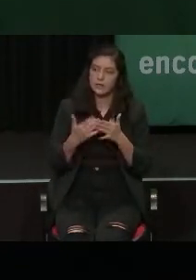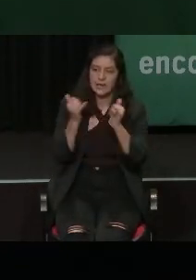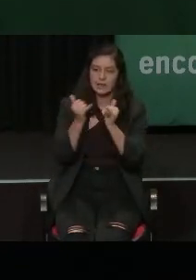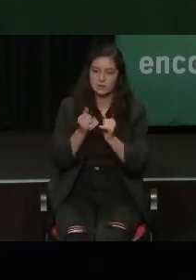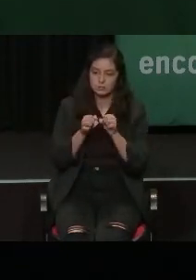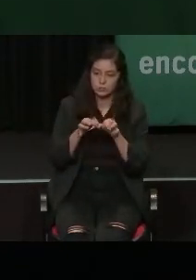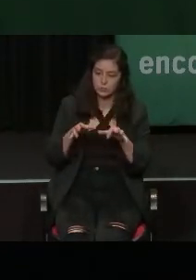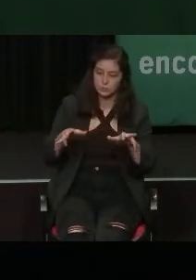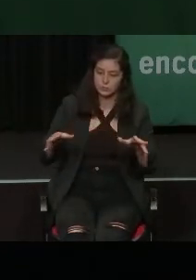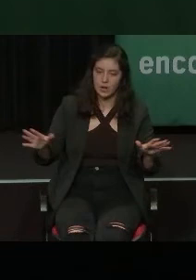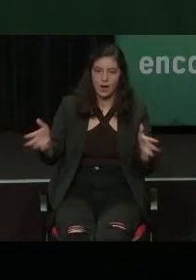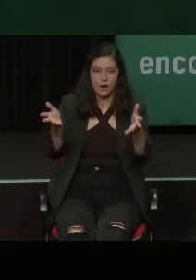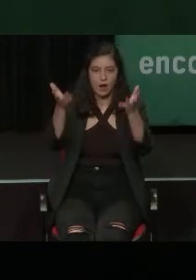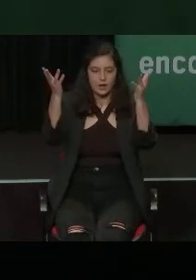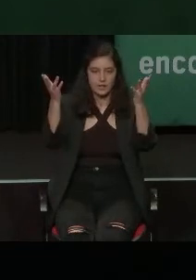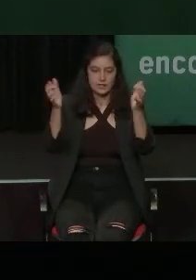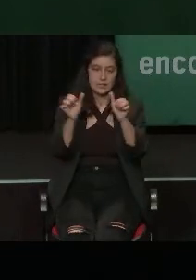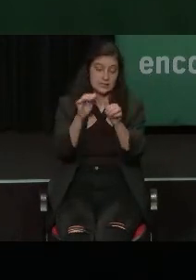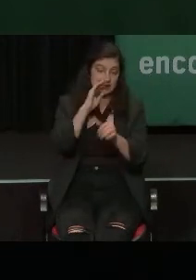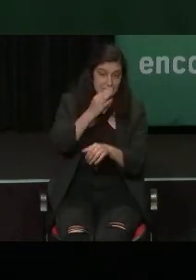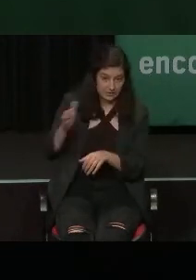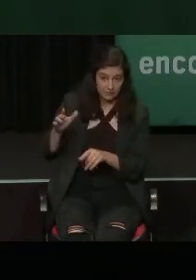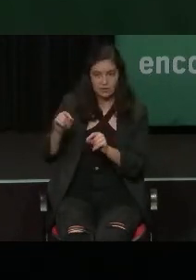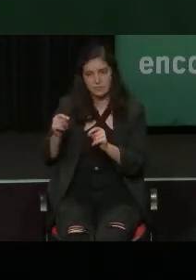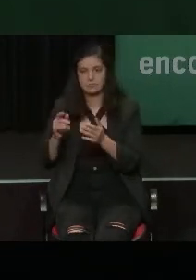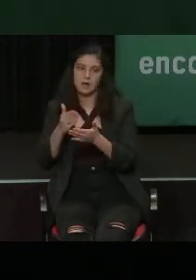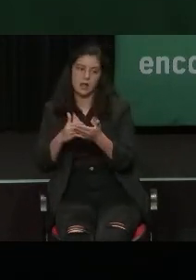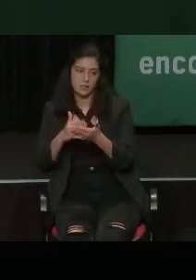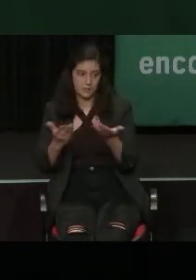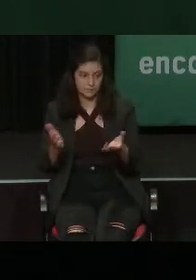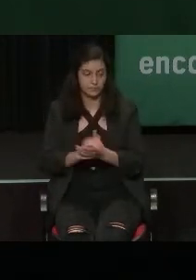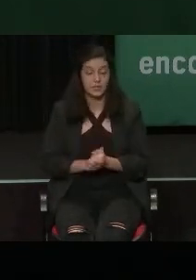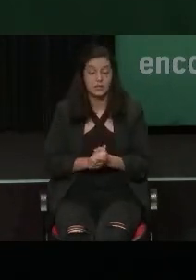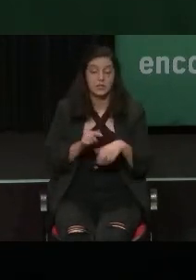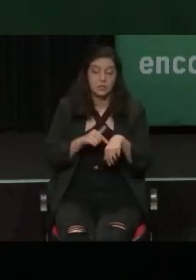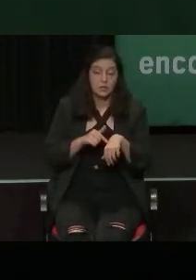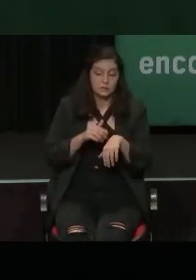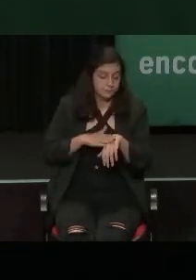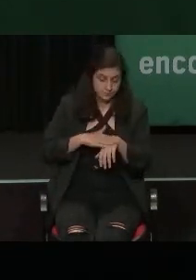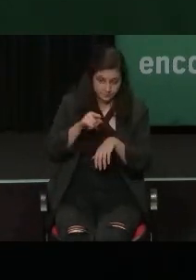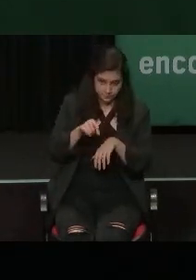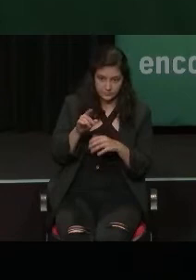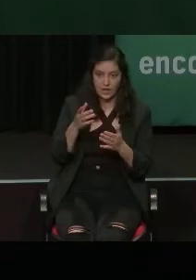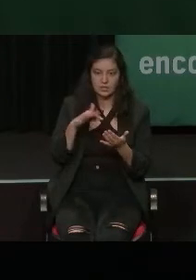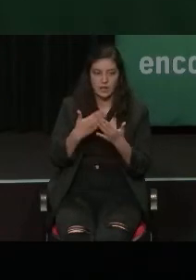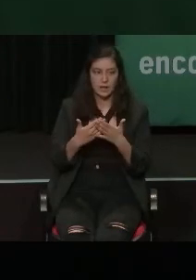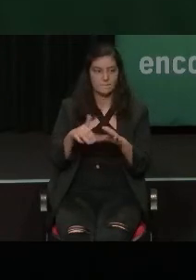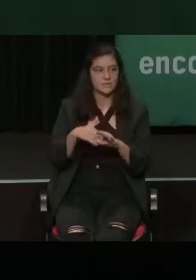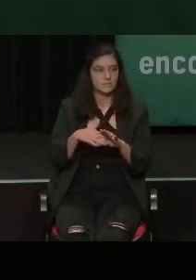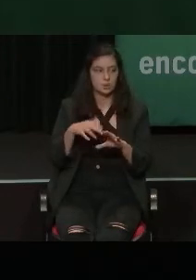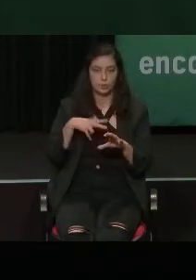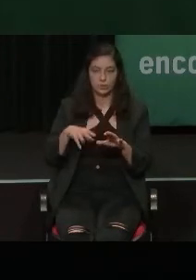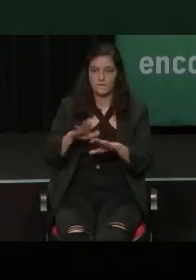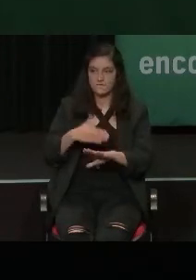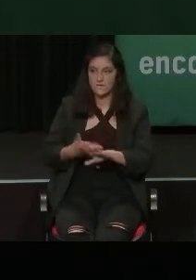internacionalização das nossas instituições científicas e académicas. Queremos, por isso, duplicar a participação portuguesa no